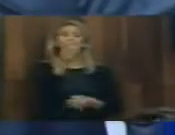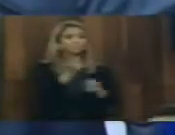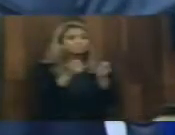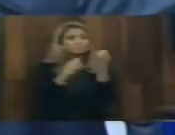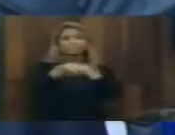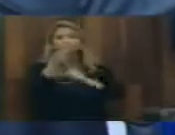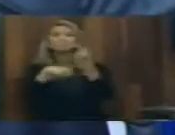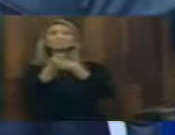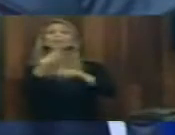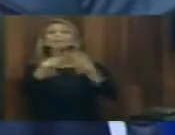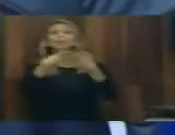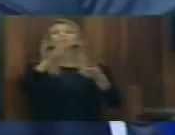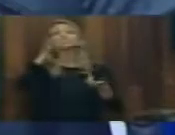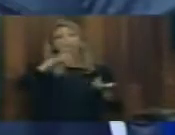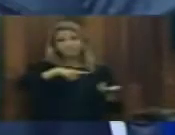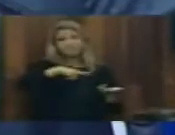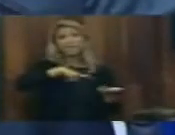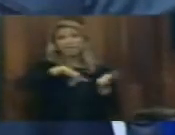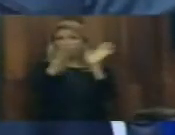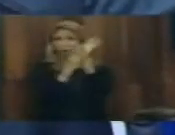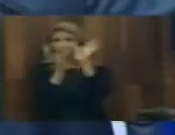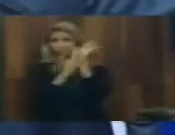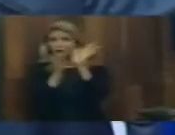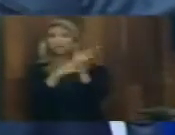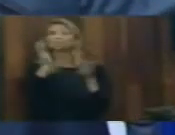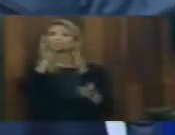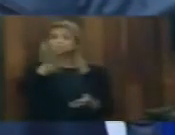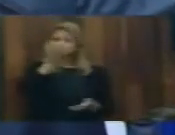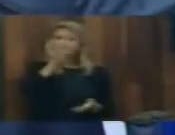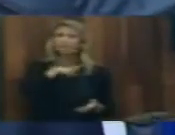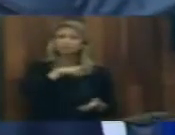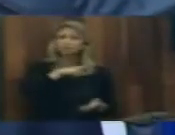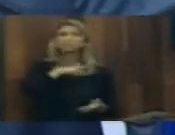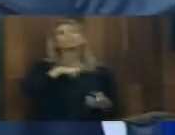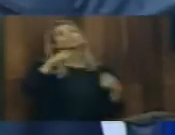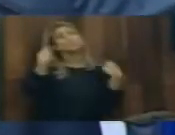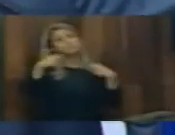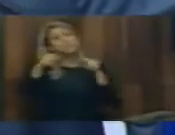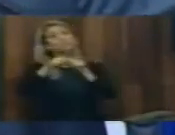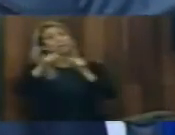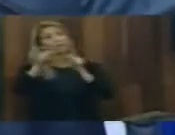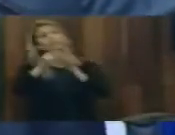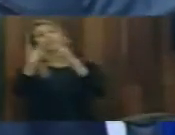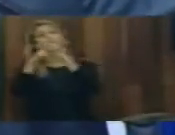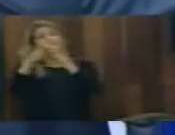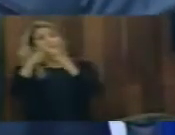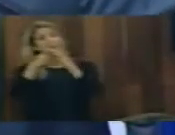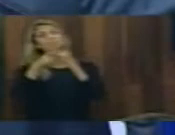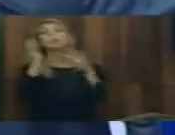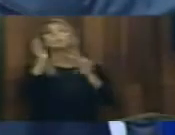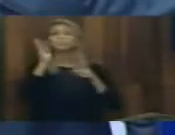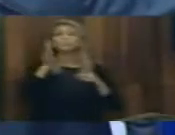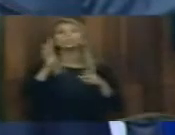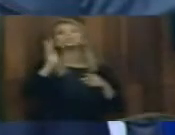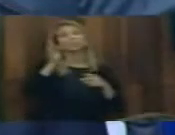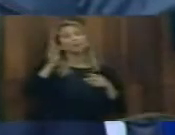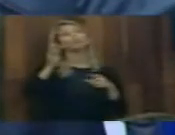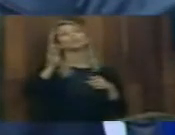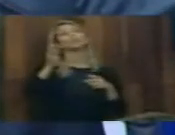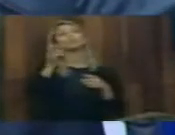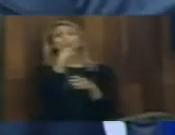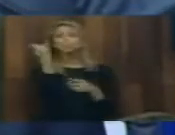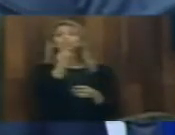um contrato licitado para que seja efetuada essa manutenção, que pelo qual já foi levado ao conhecimento